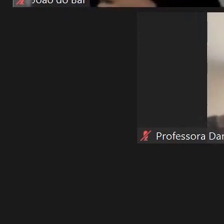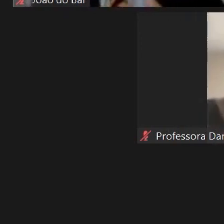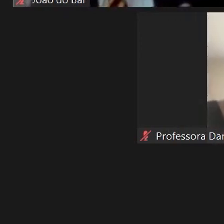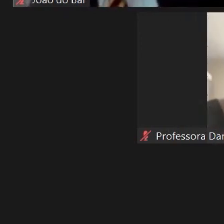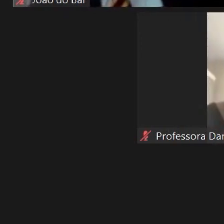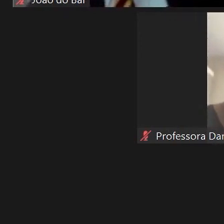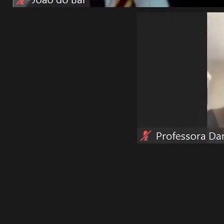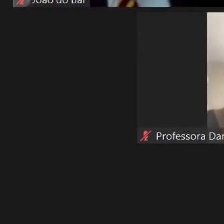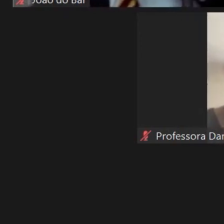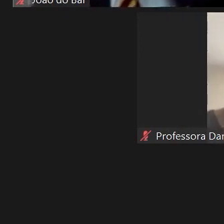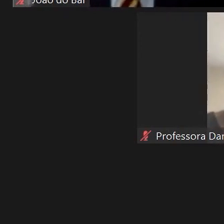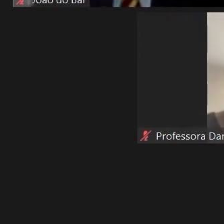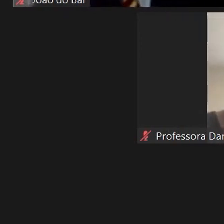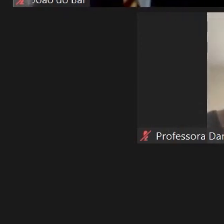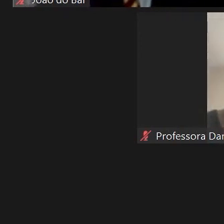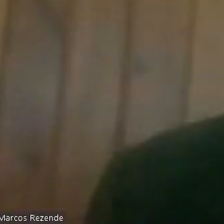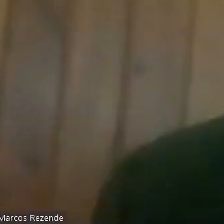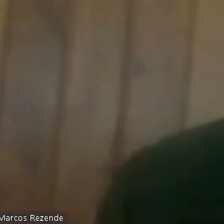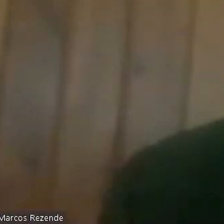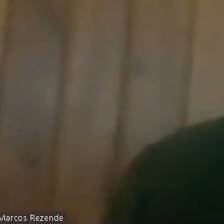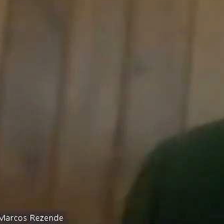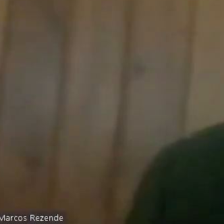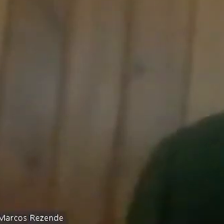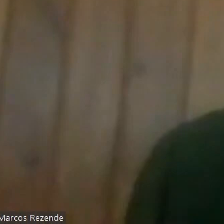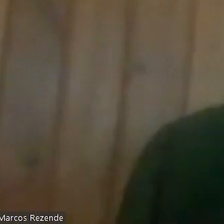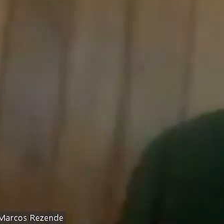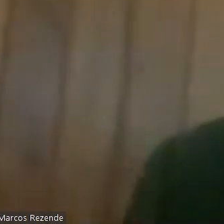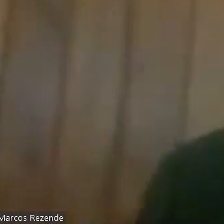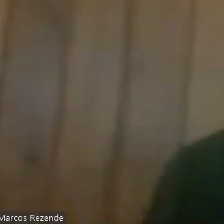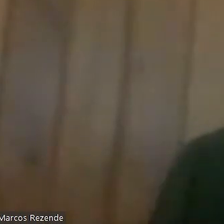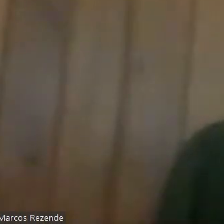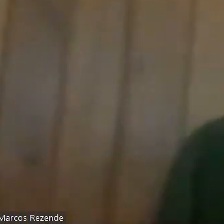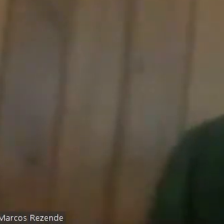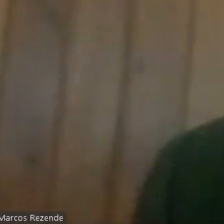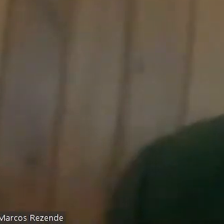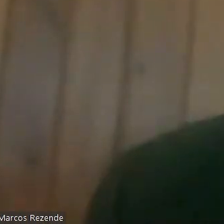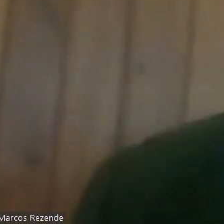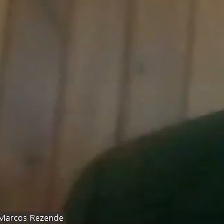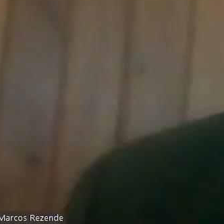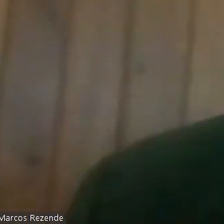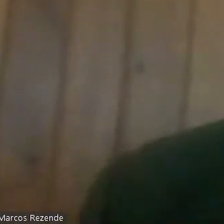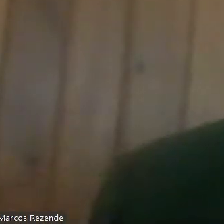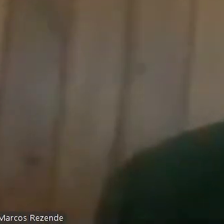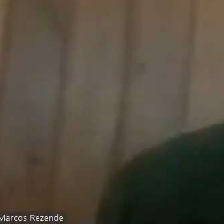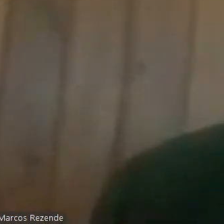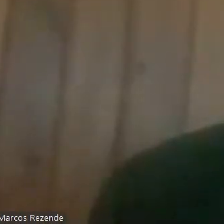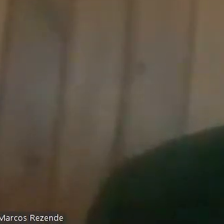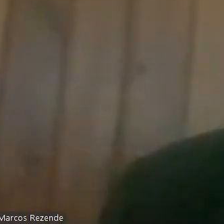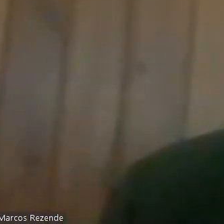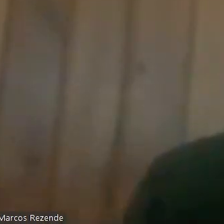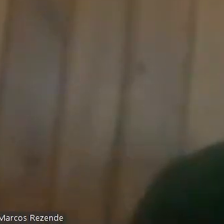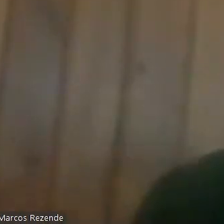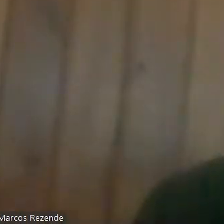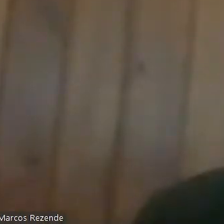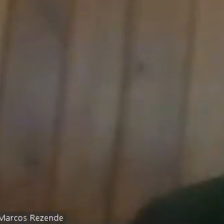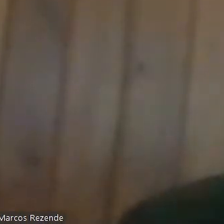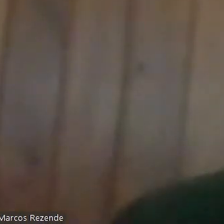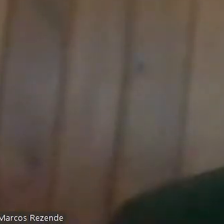Essa presidência fará a verificação de presença dos senhores vereadores. Vereador Cícero do Ceasa.